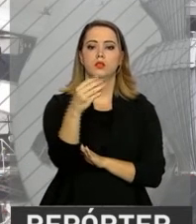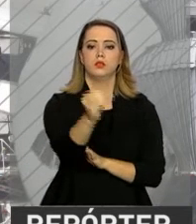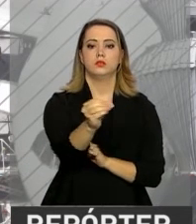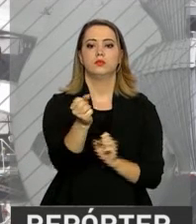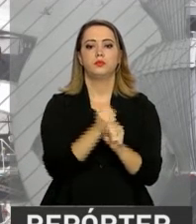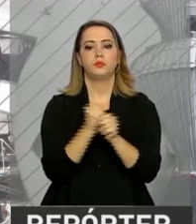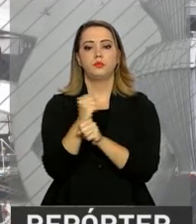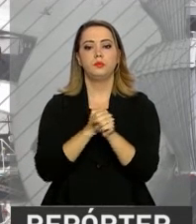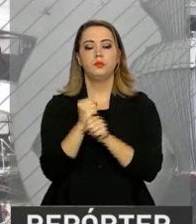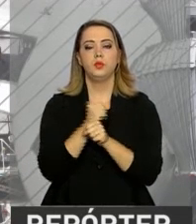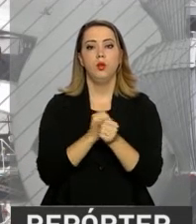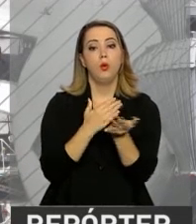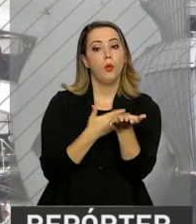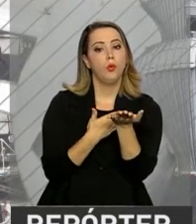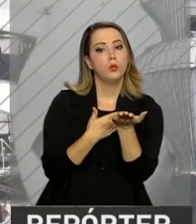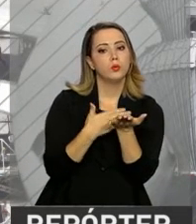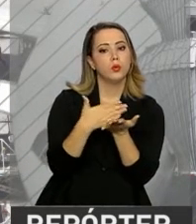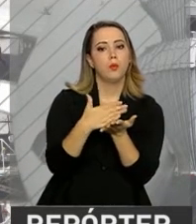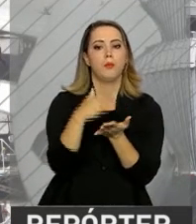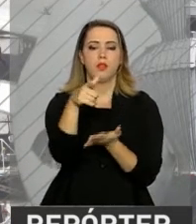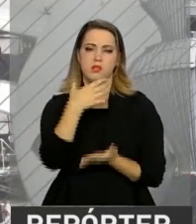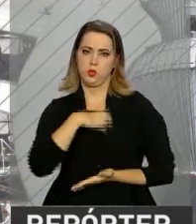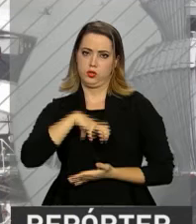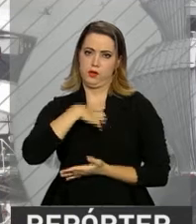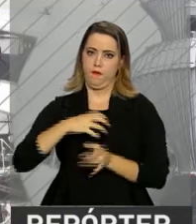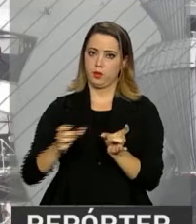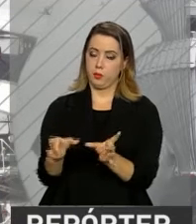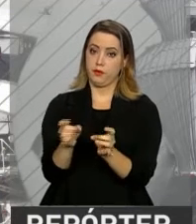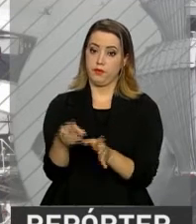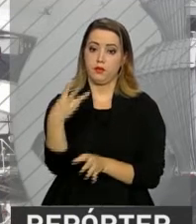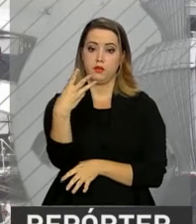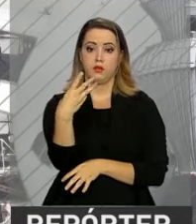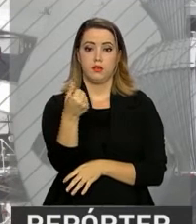anos. O lance inicial para o de Salvador será de